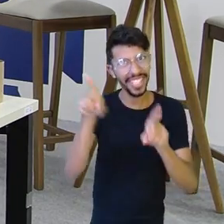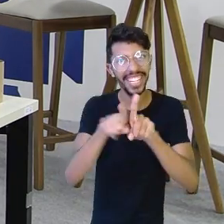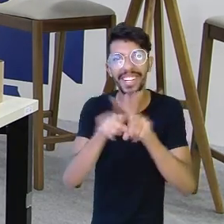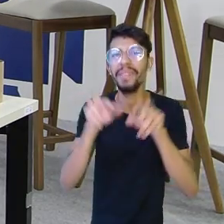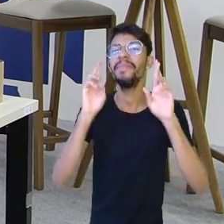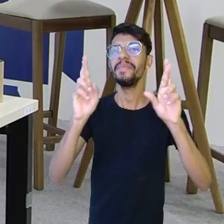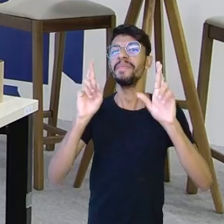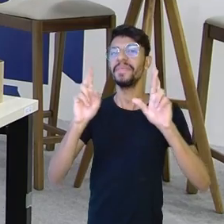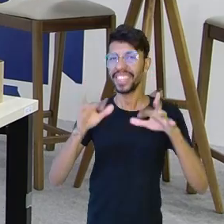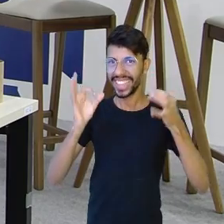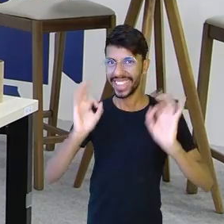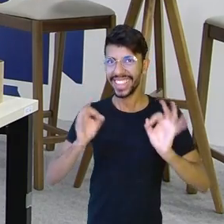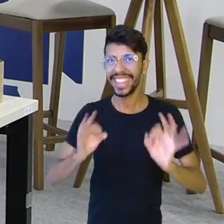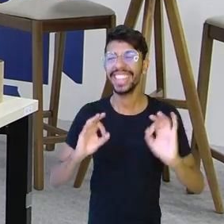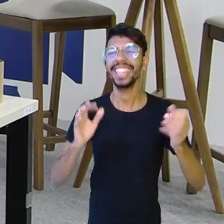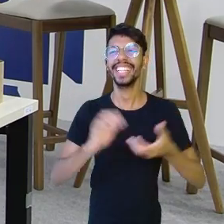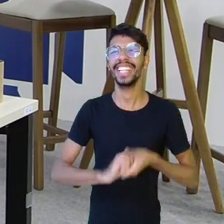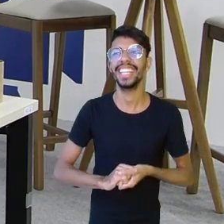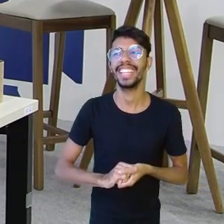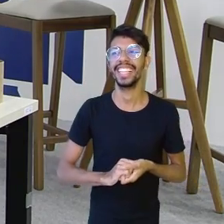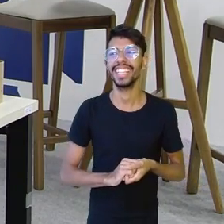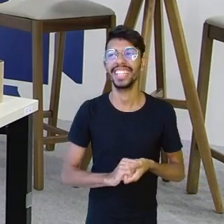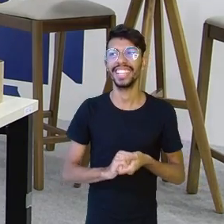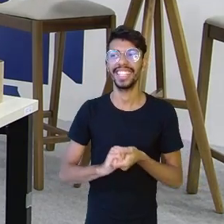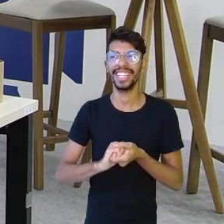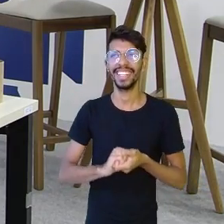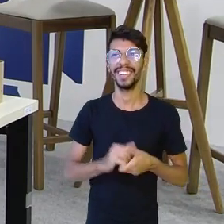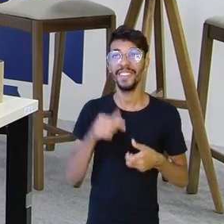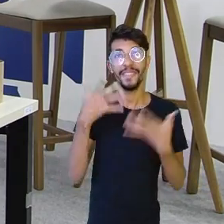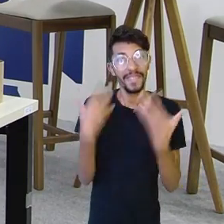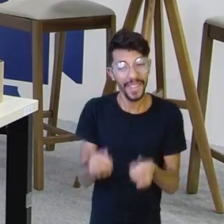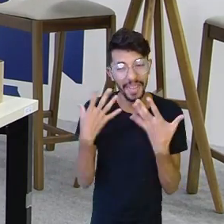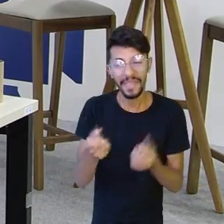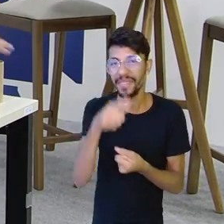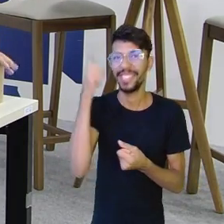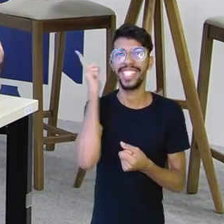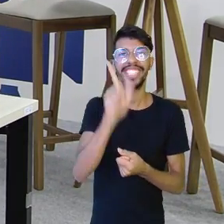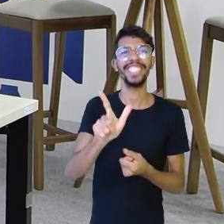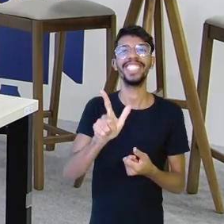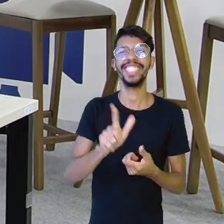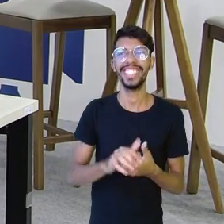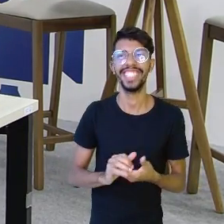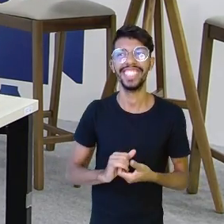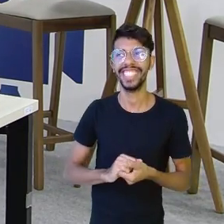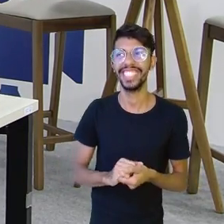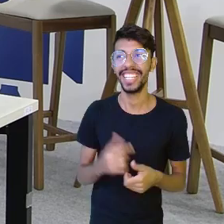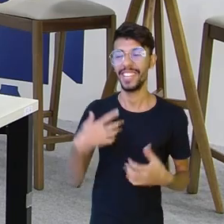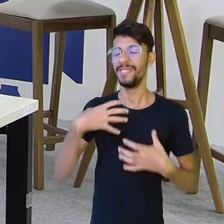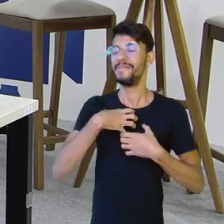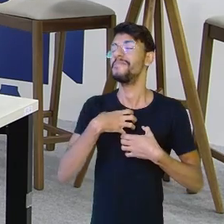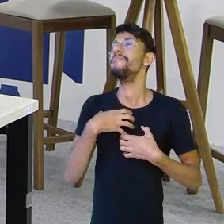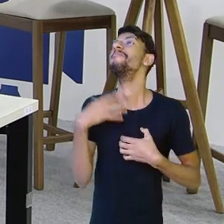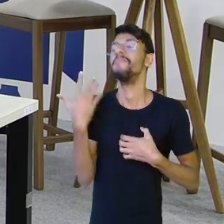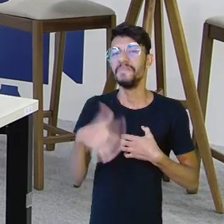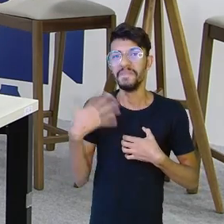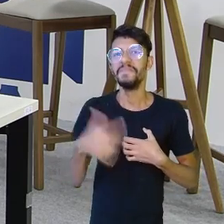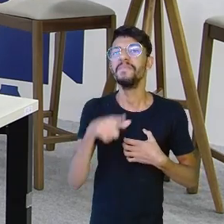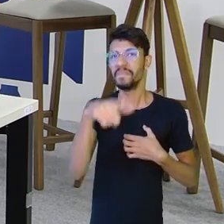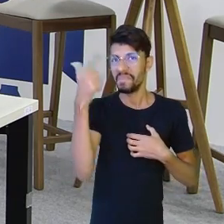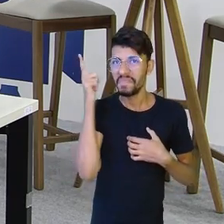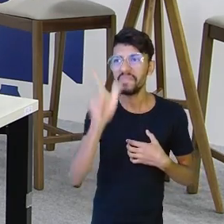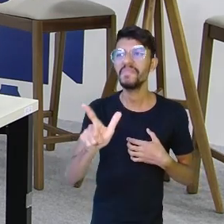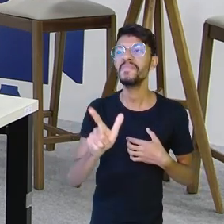também estão torcendo por Sandra. Vamos, Sandra, você vai conseguir. Né? Eu estou sentindo que ela vai